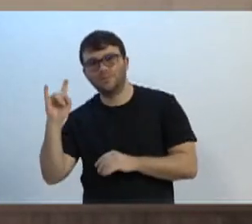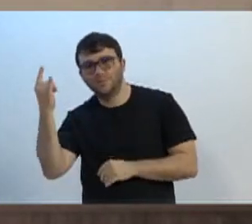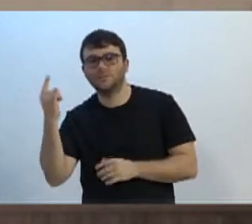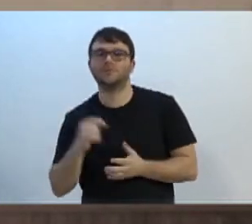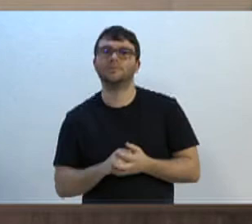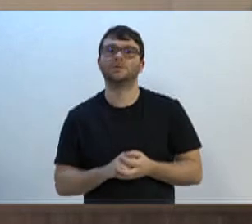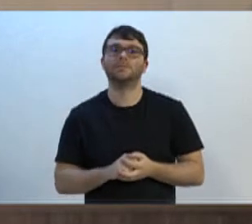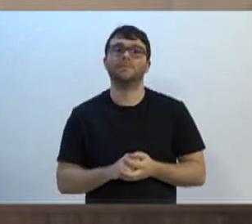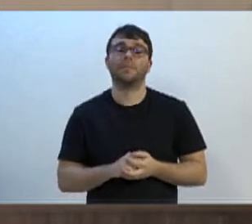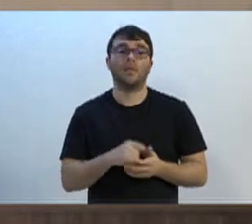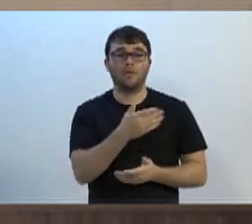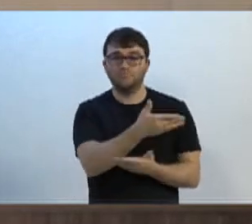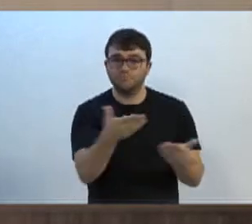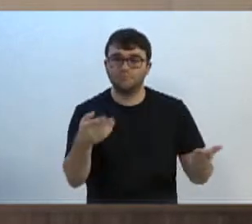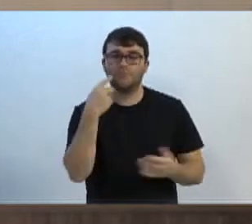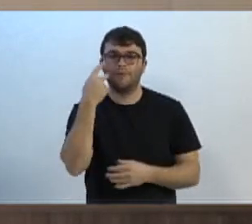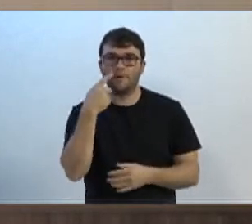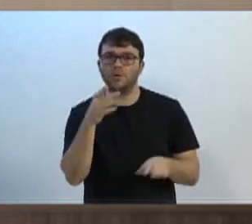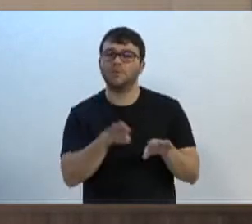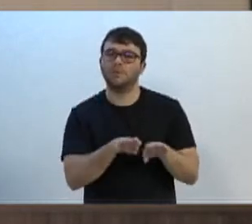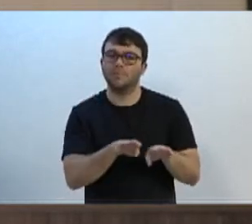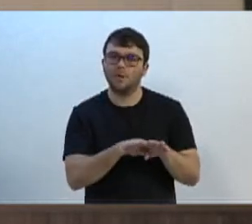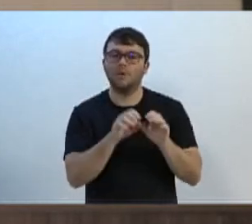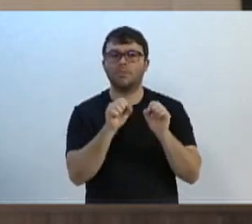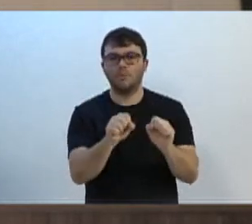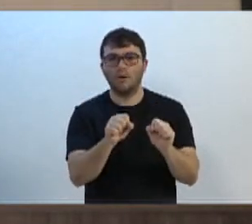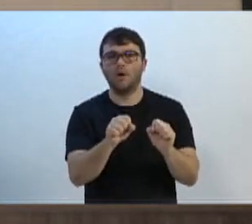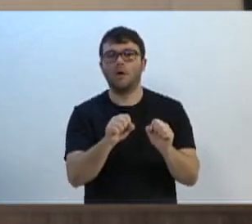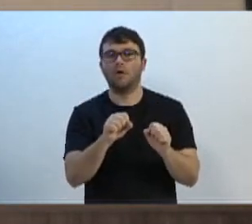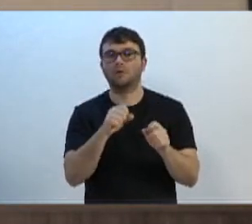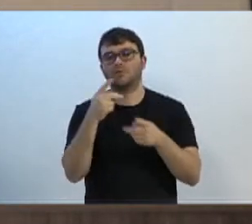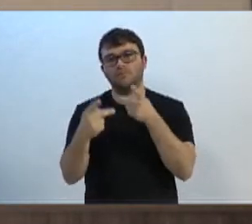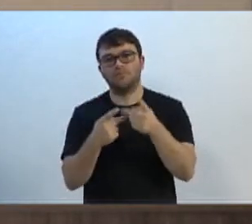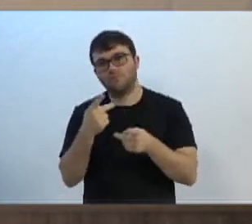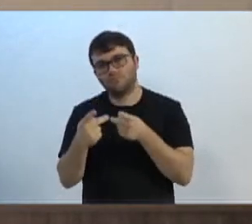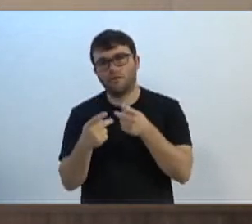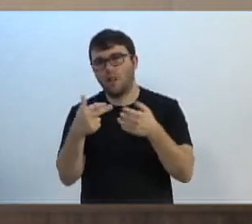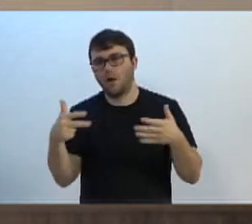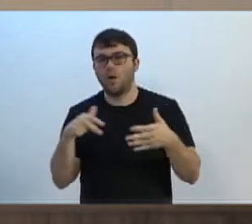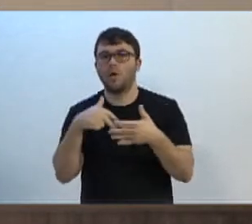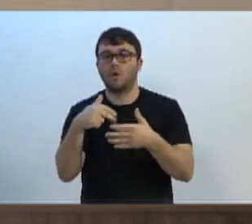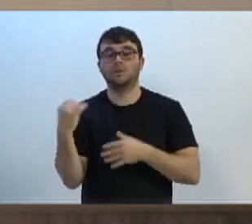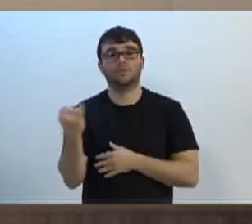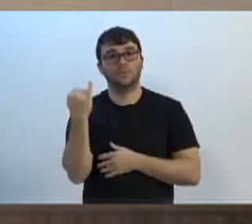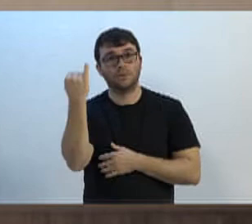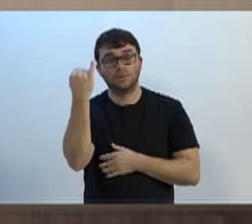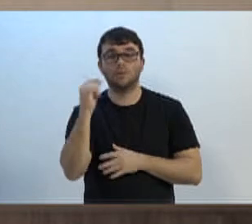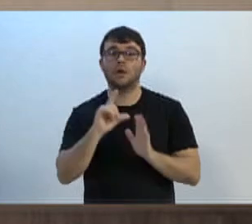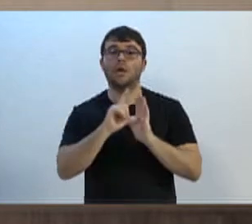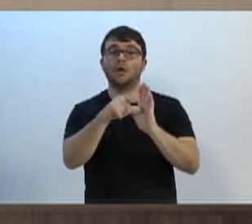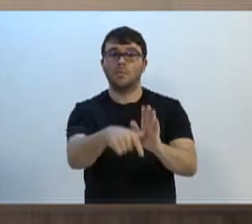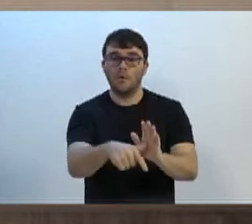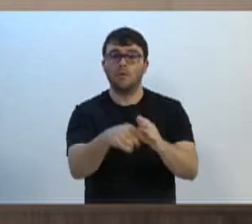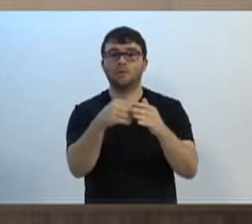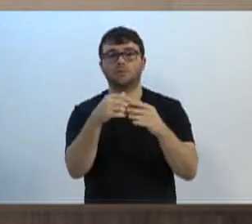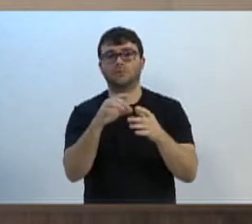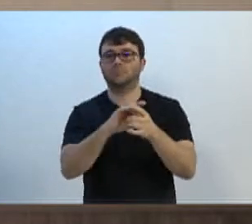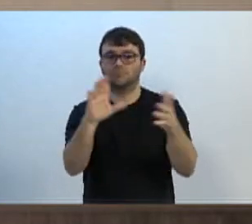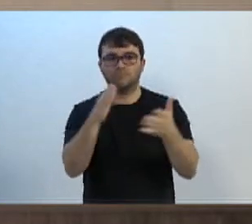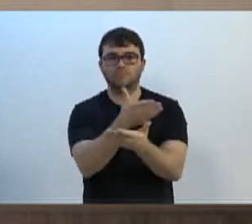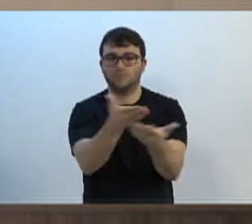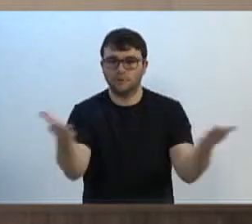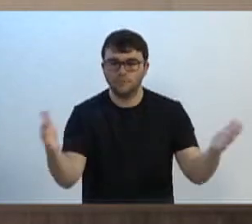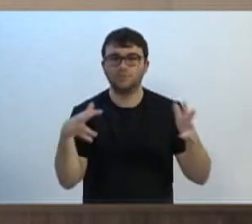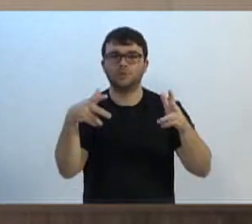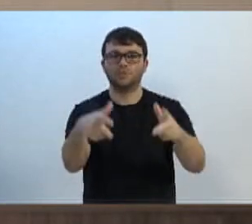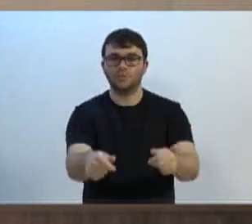chamar para falar os vereadores também quero que possam falar algumas coisas também é importante e depois Abra a palavra para todos vocês e no